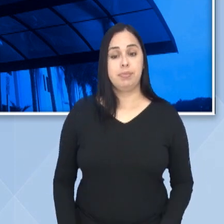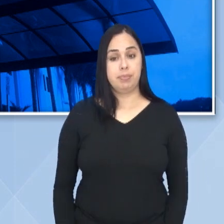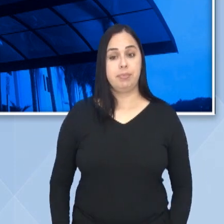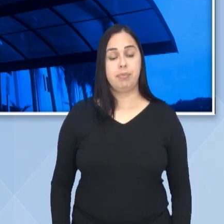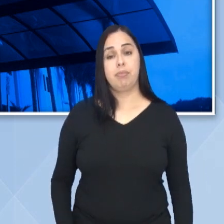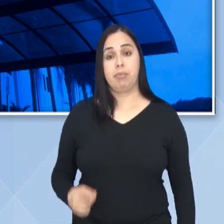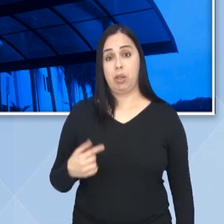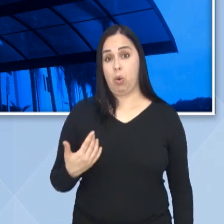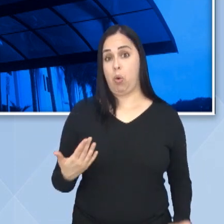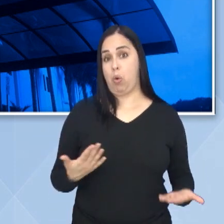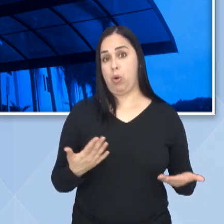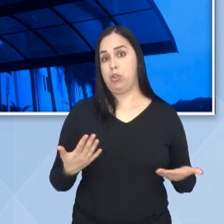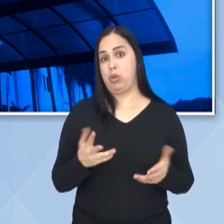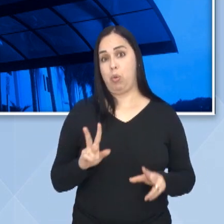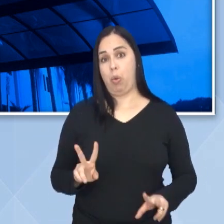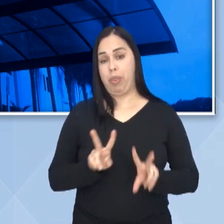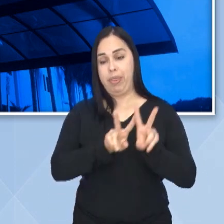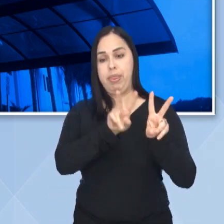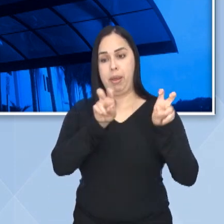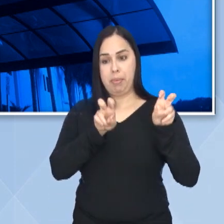nós voltamos hoje ao tema